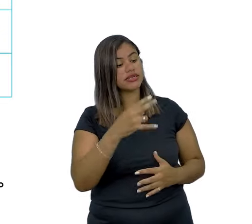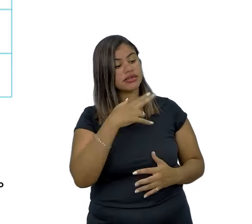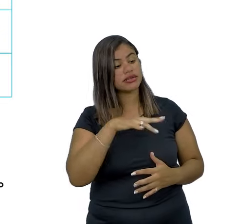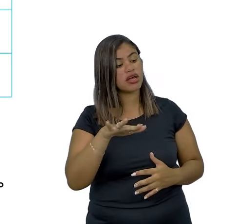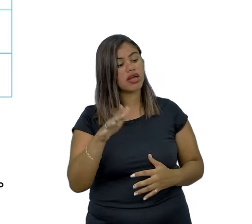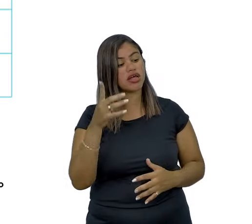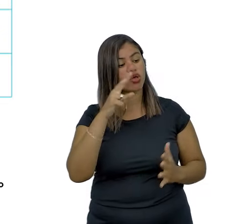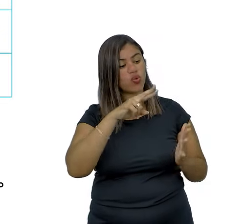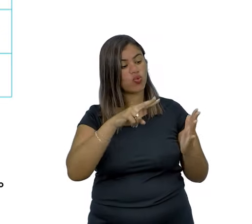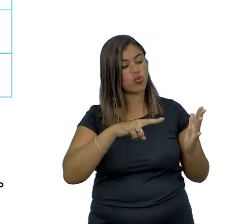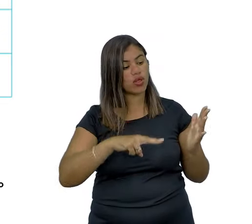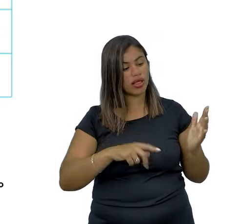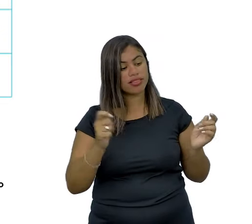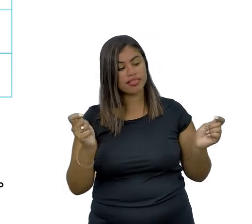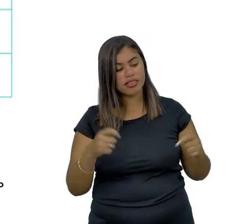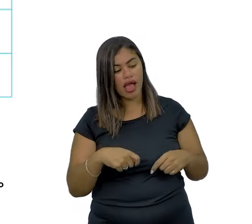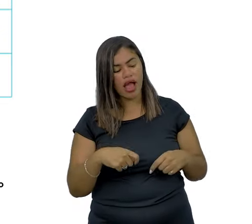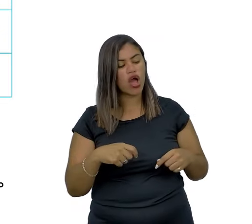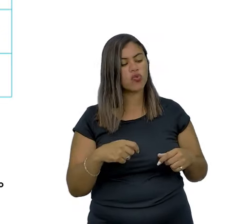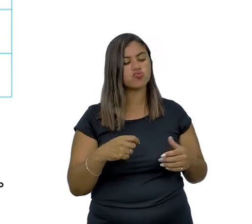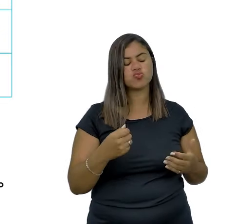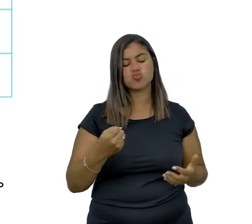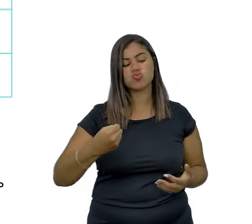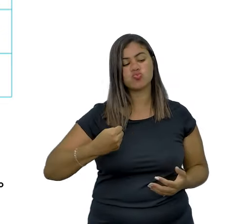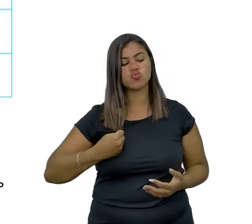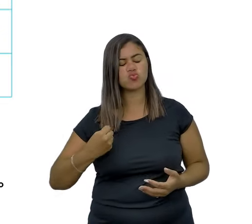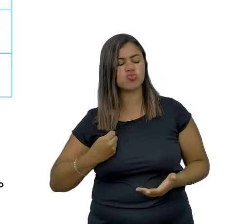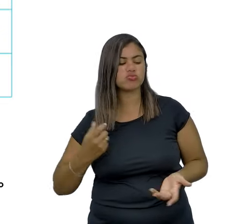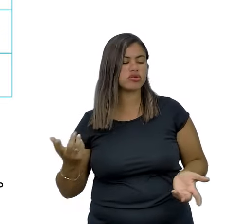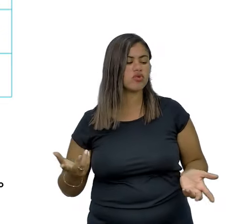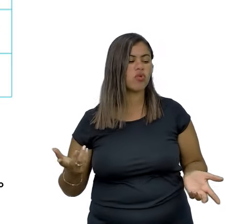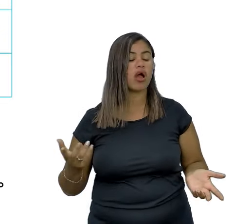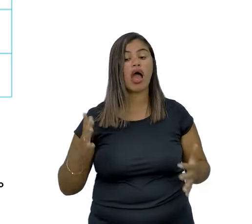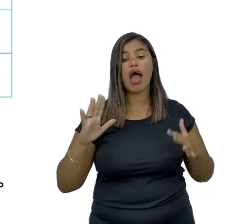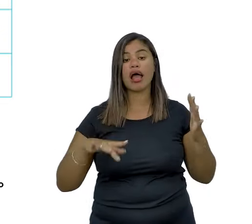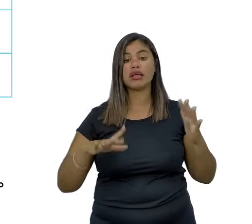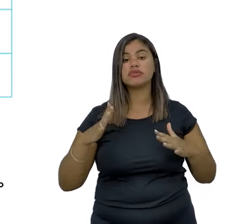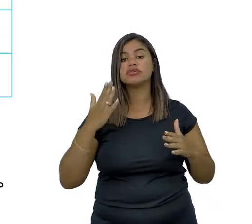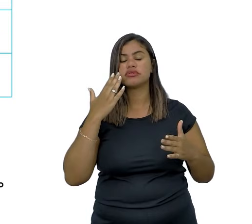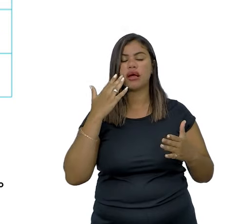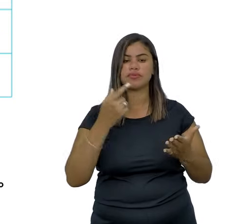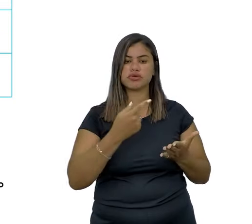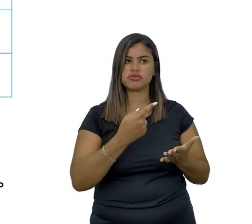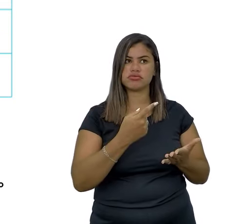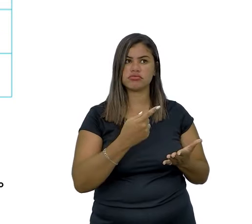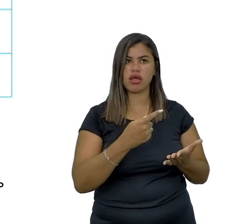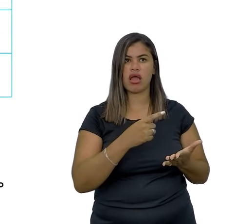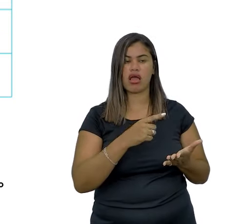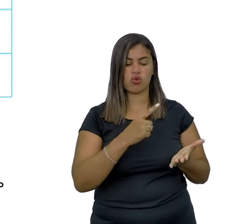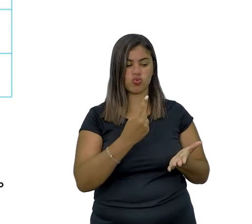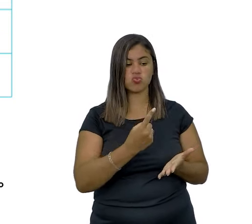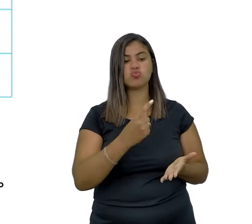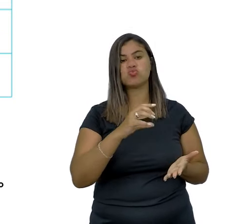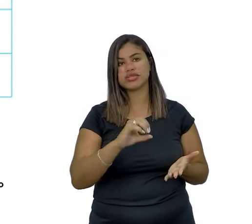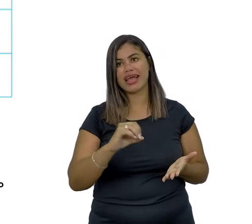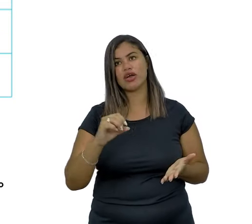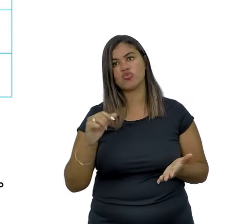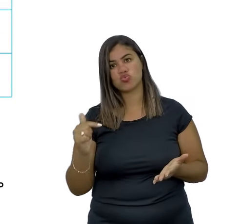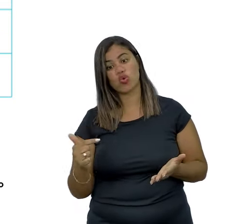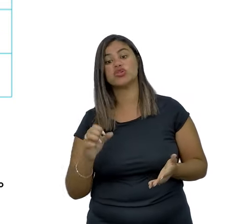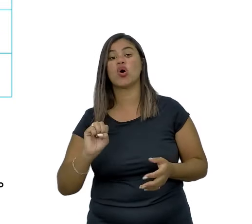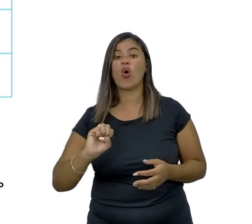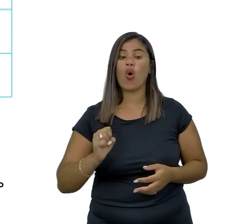conseguem ler esses números, né? Talvez elas saibam registrar, mas não saibam ler. E isso é importante a gente